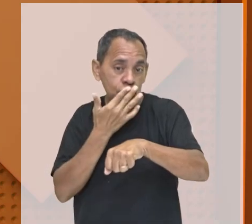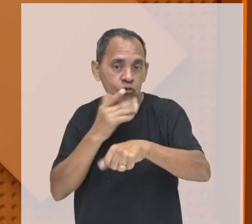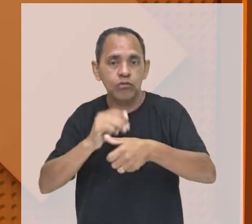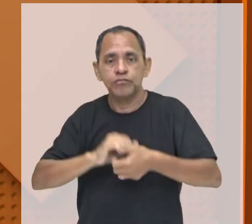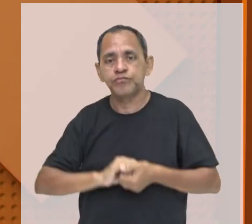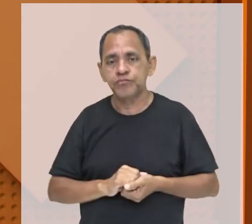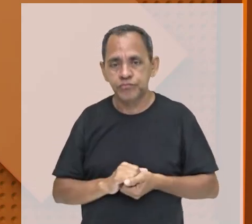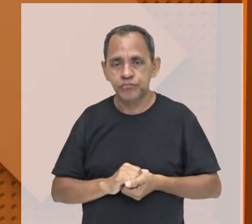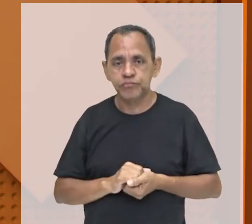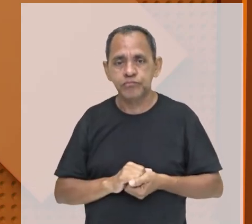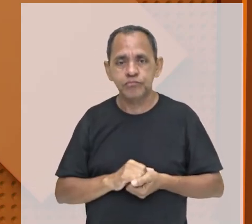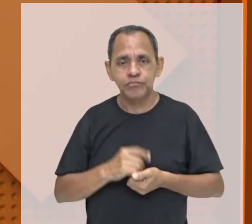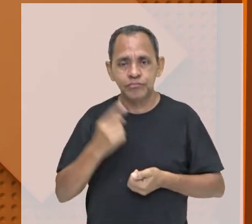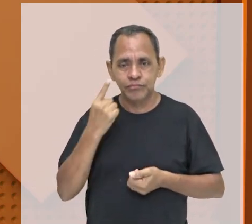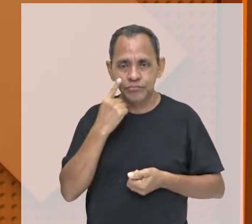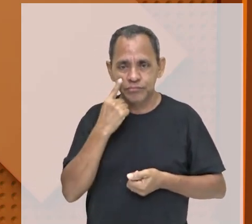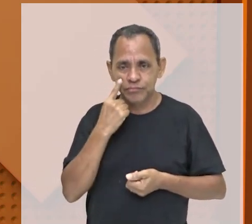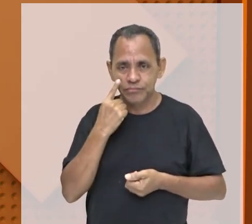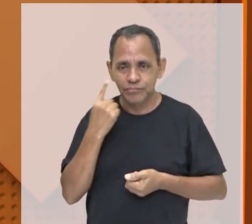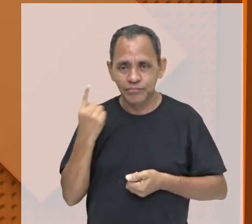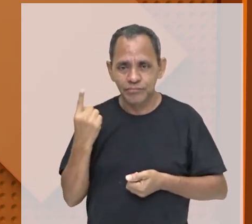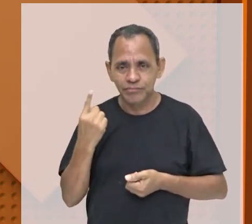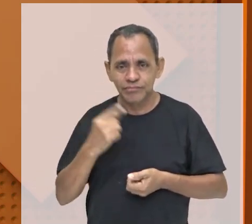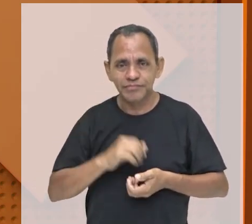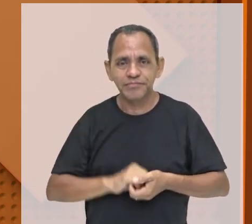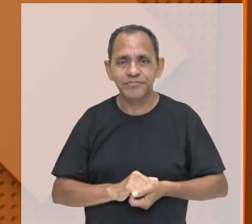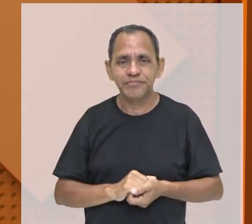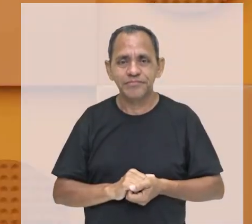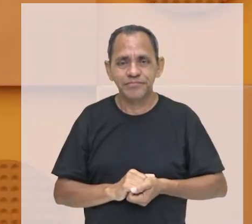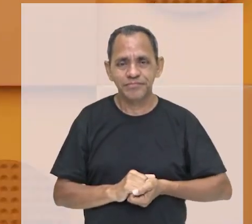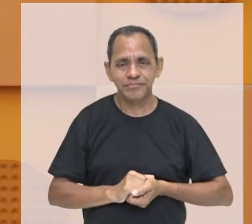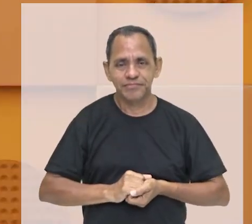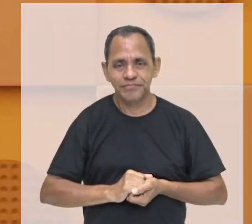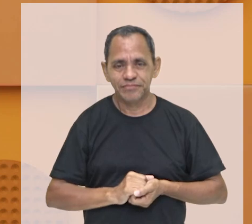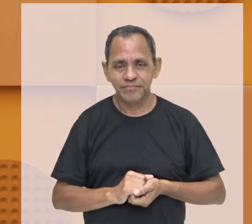O Curumim vai explicar para a gente, preste atenção.